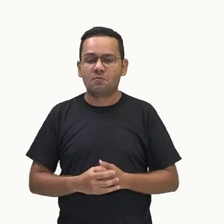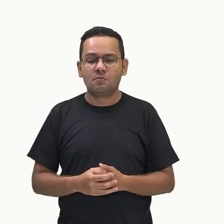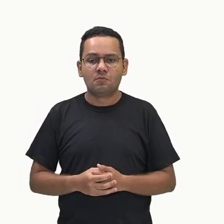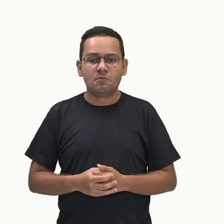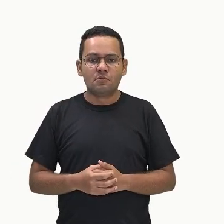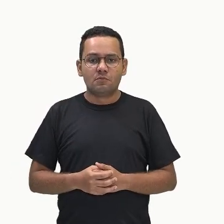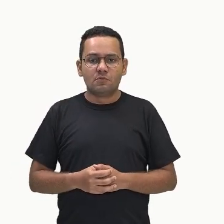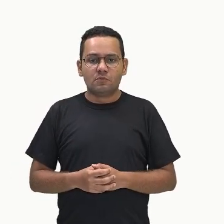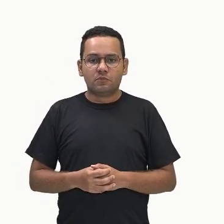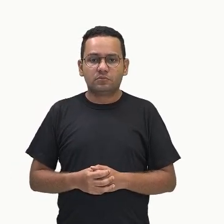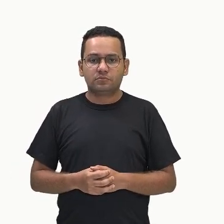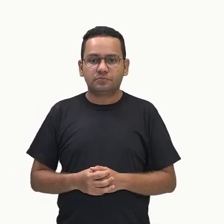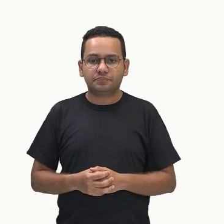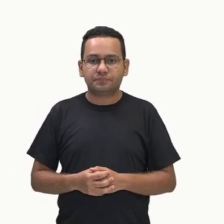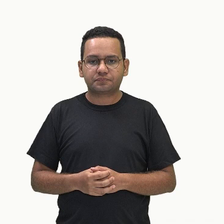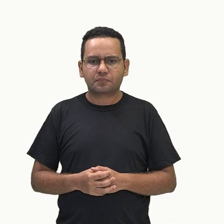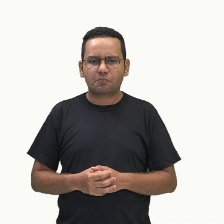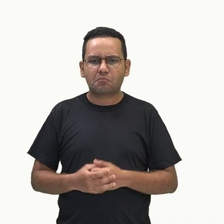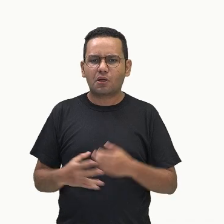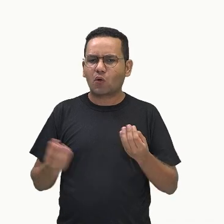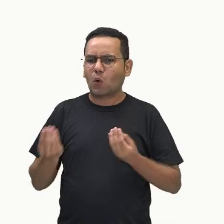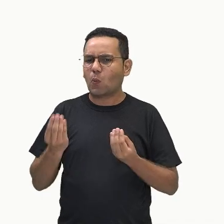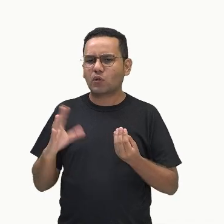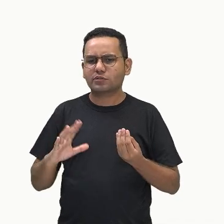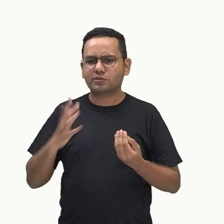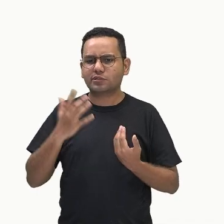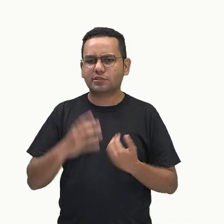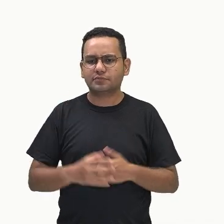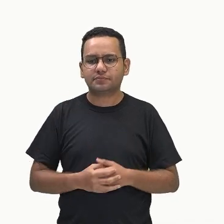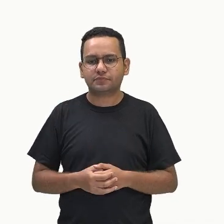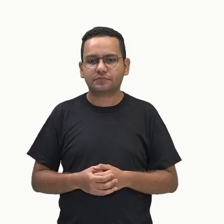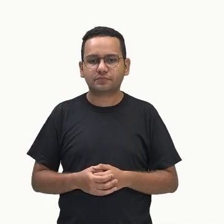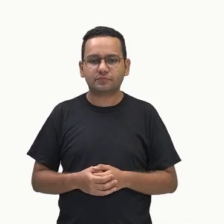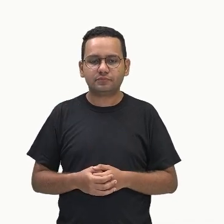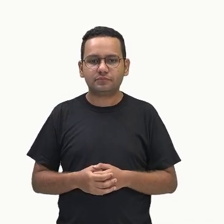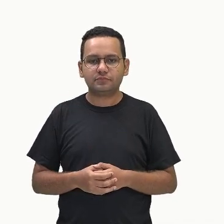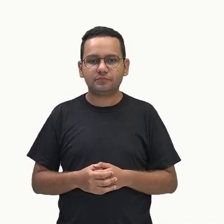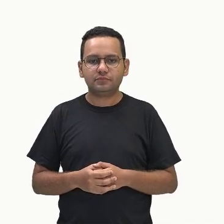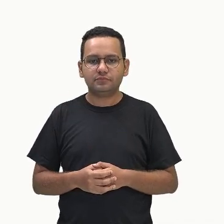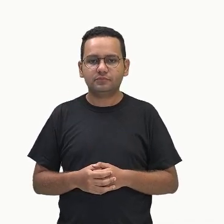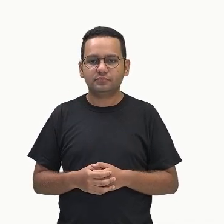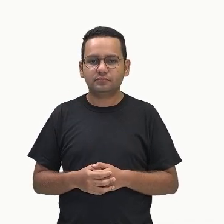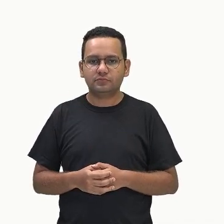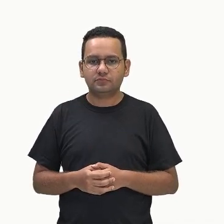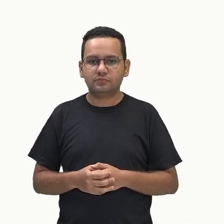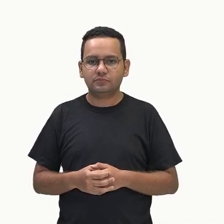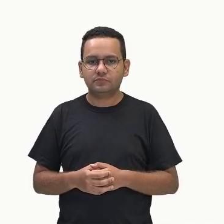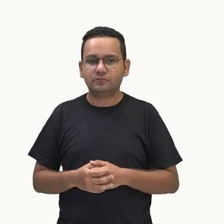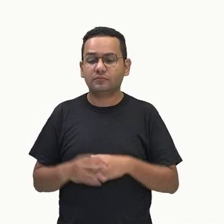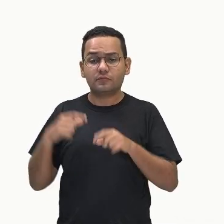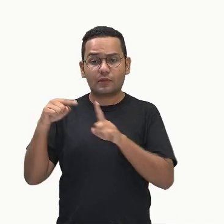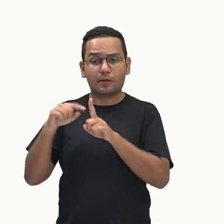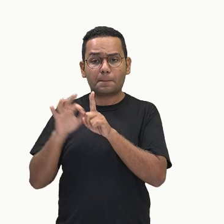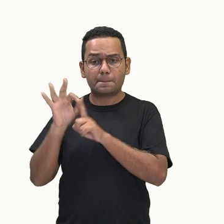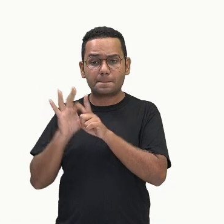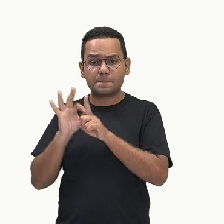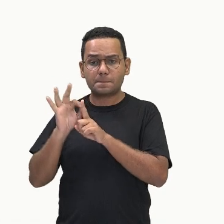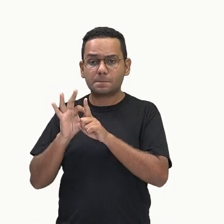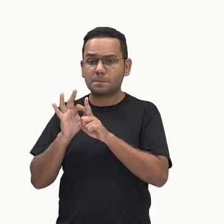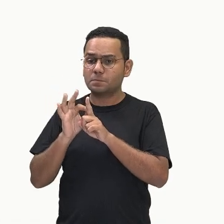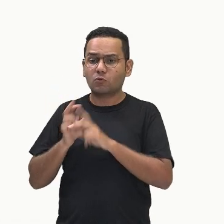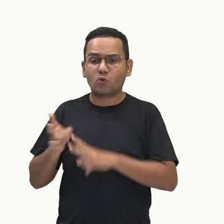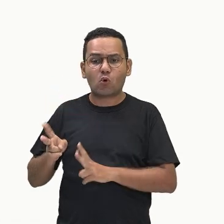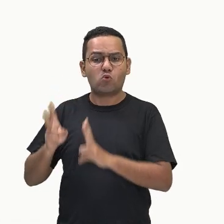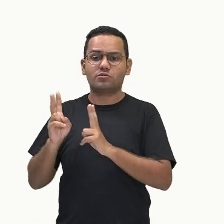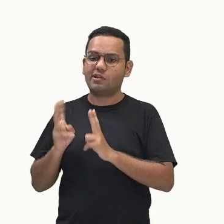externa. De que forma? Tendo a preservação do funcionamento dos nossos